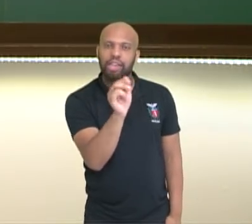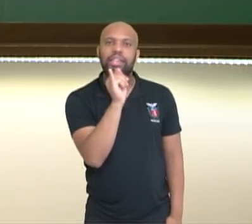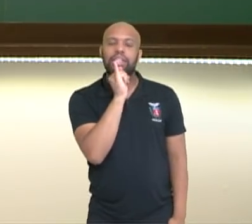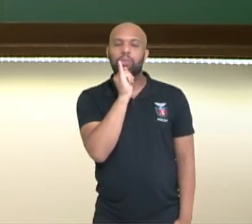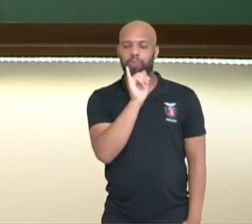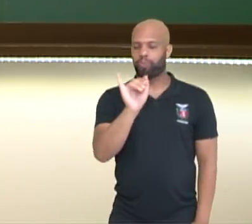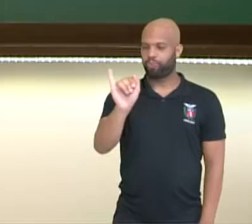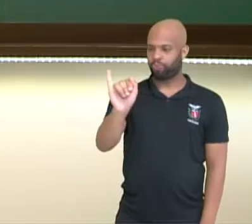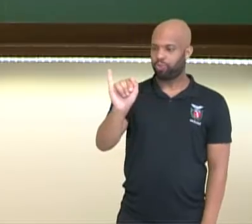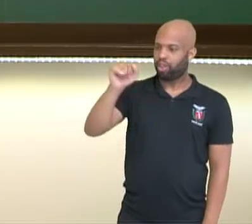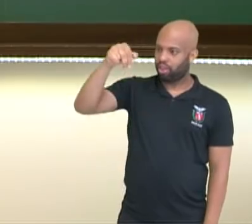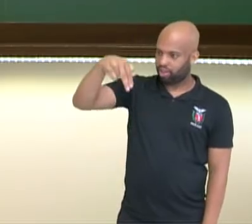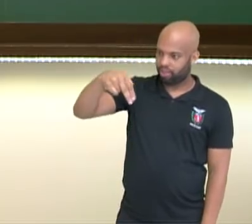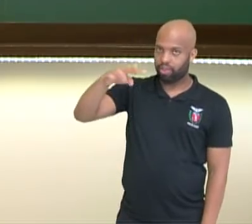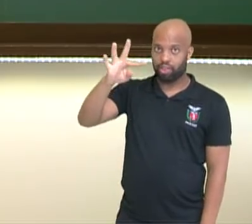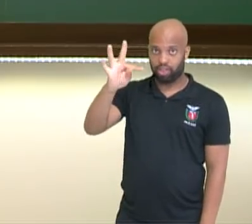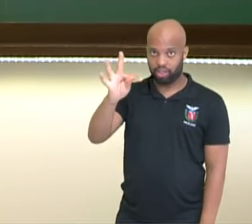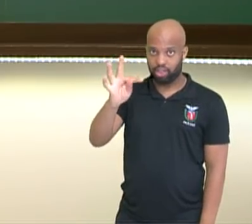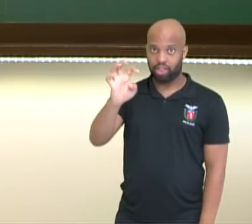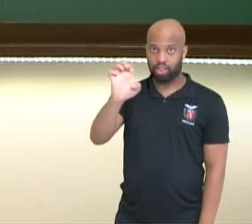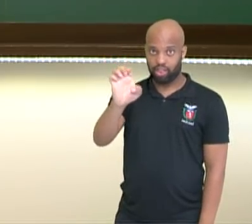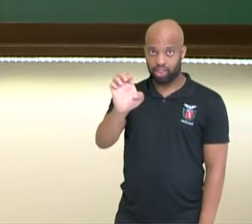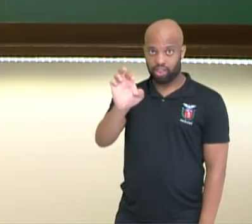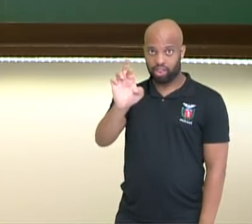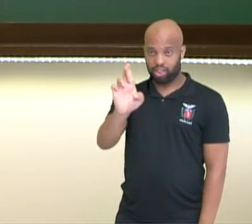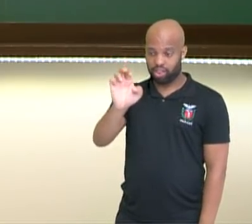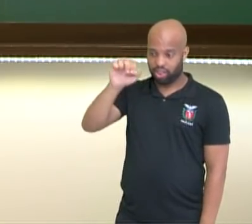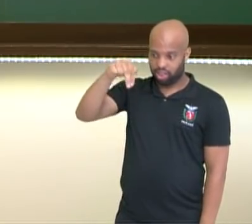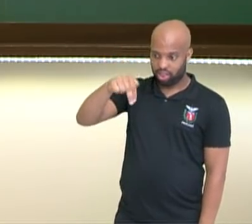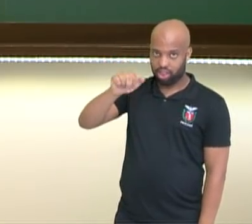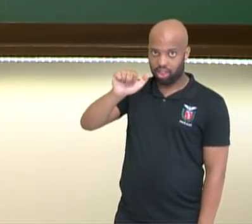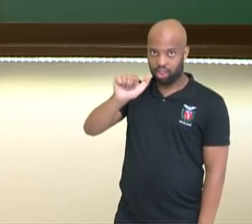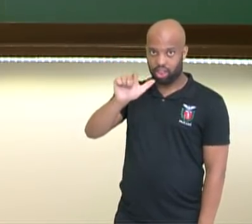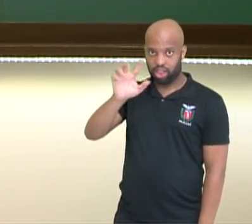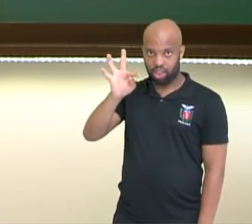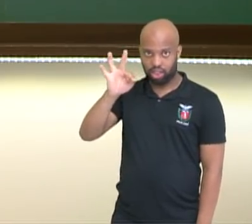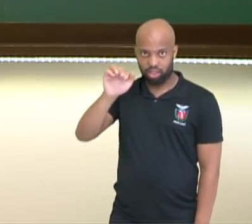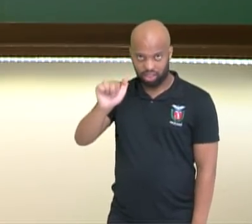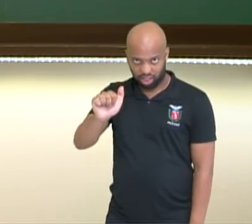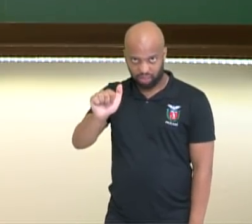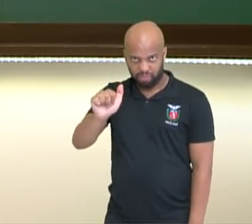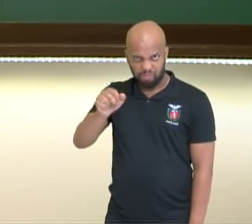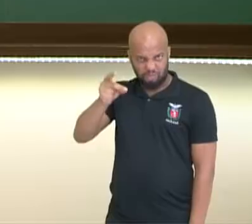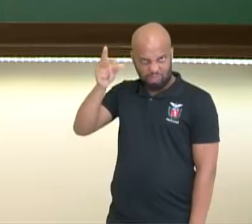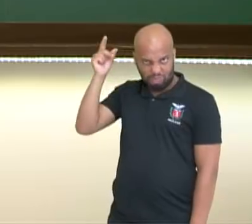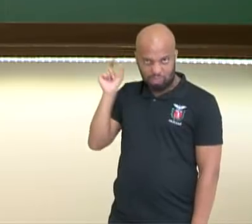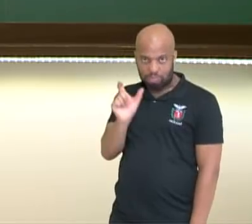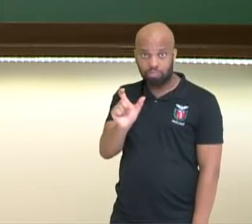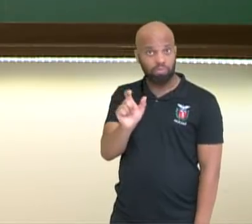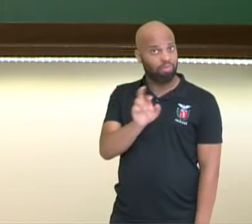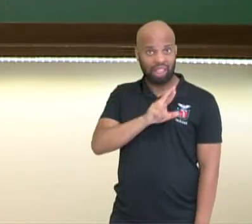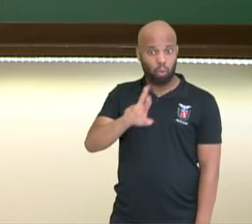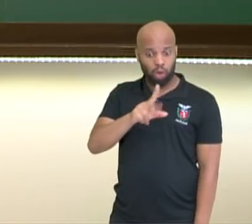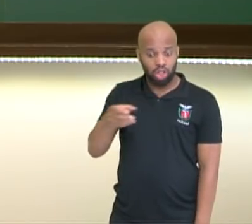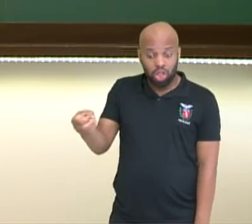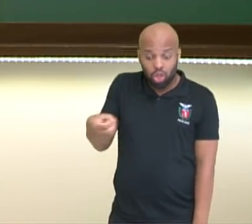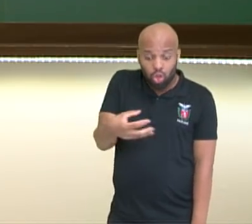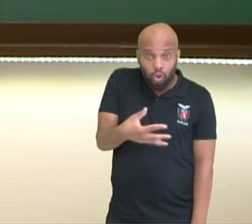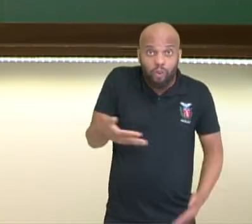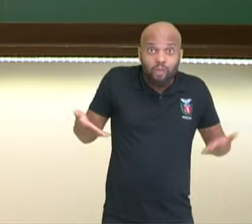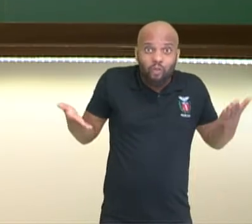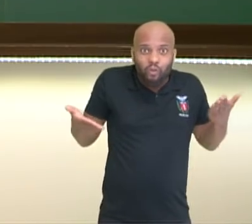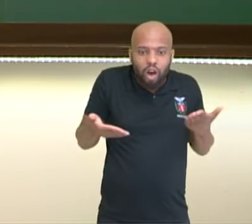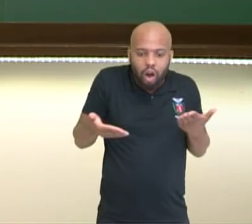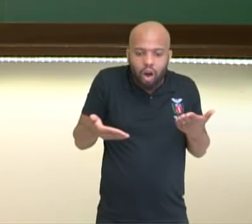internauta existe há muito tempo? Não, internauta é uma palavra nova, que agora já está incorporada no nosso vocabulário, mas